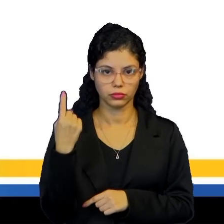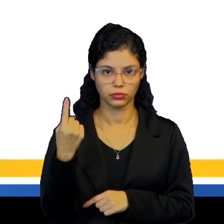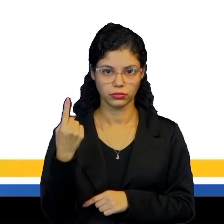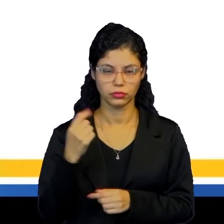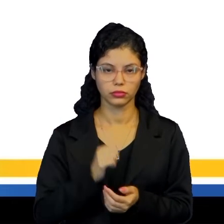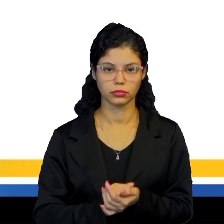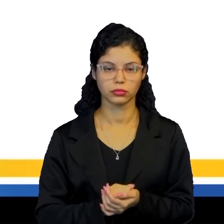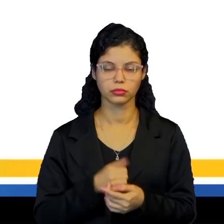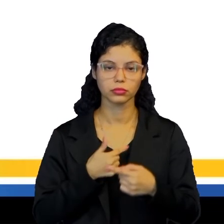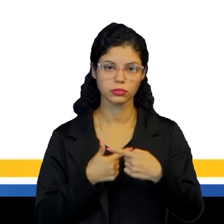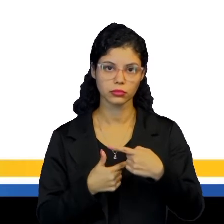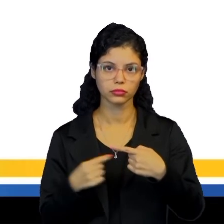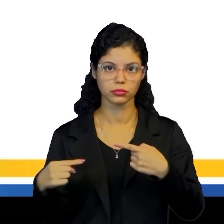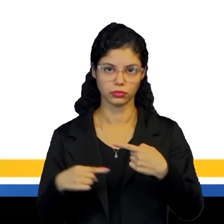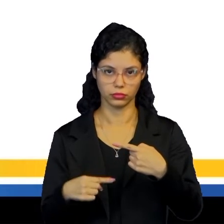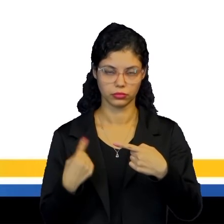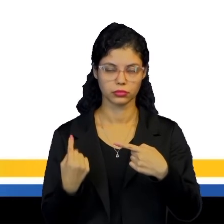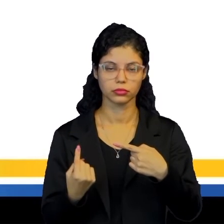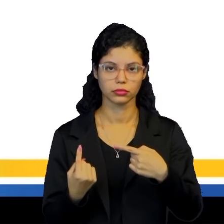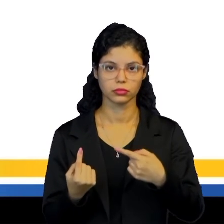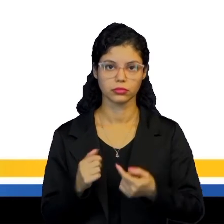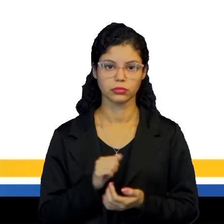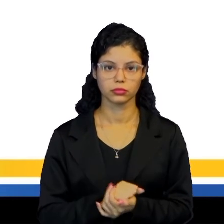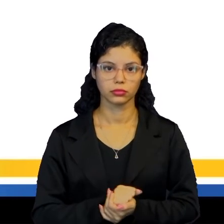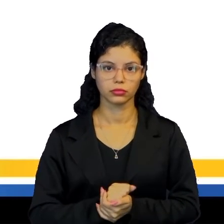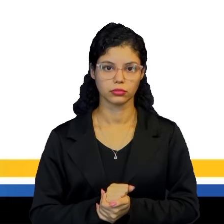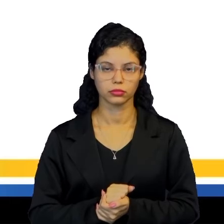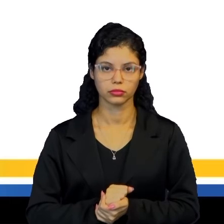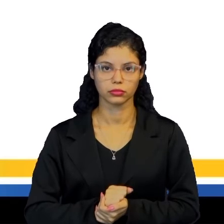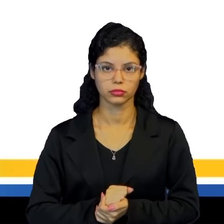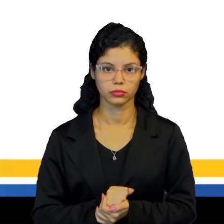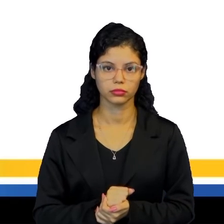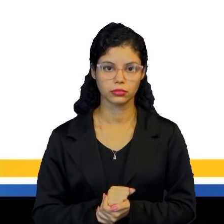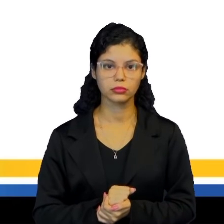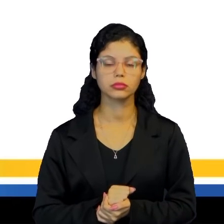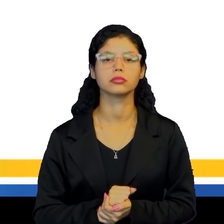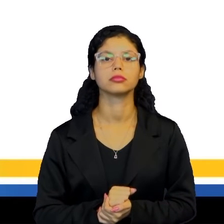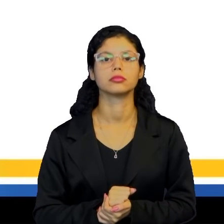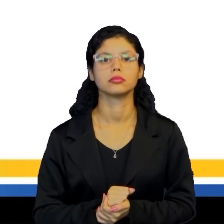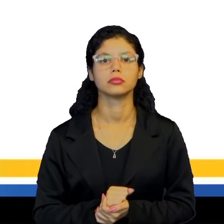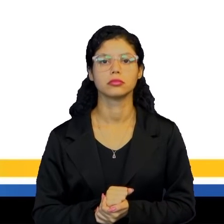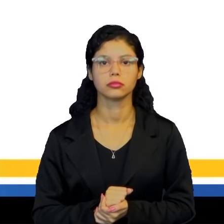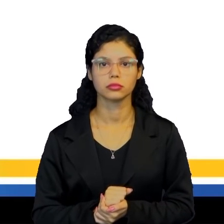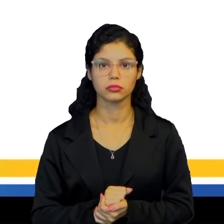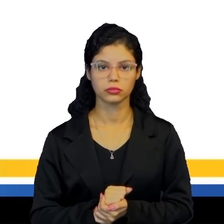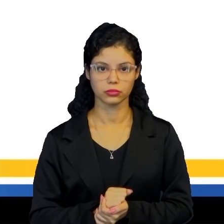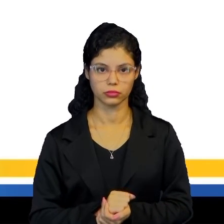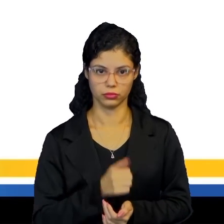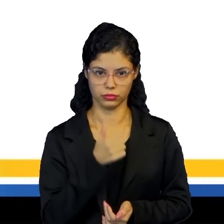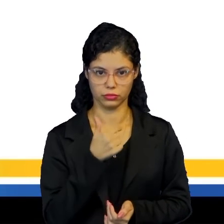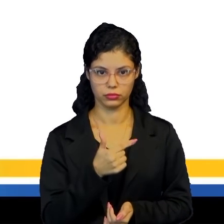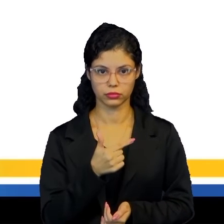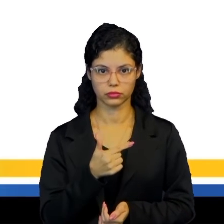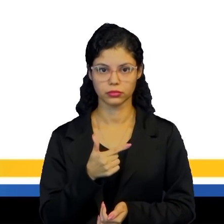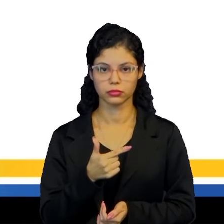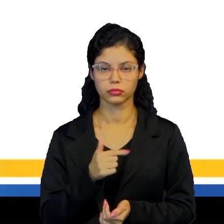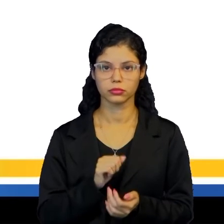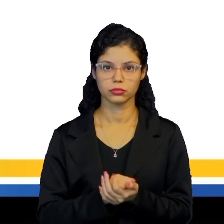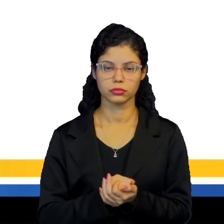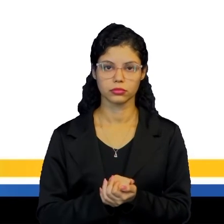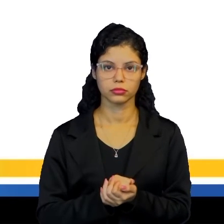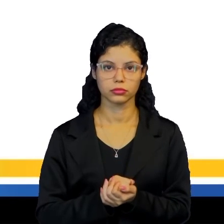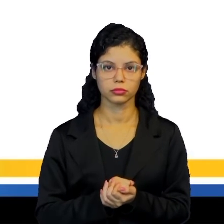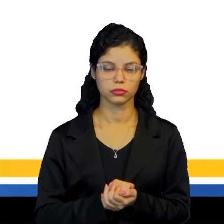12 menos 1, dividido para 2 menos 1. 2 menos 1 já sabe, então não vou ter